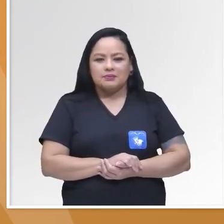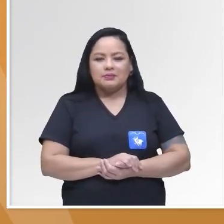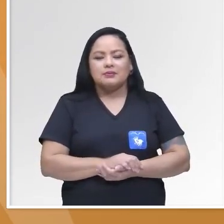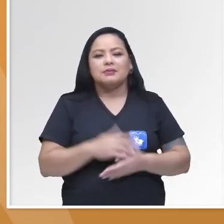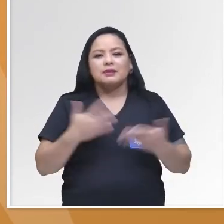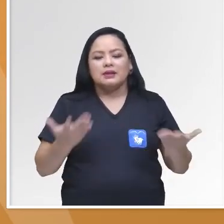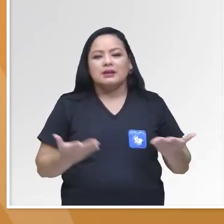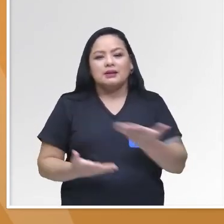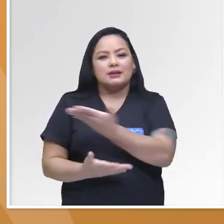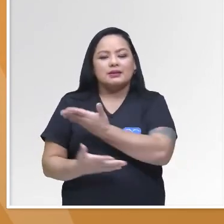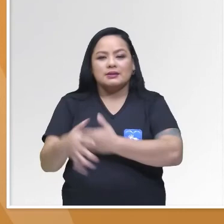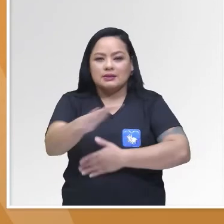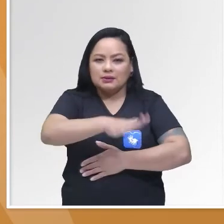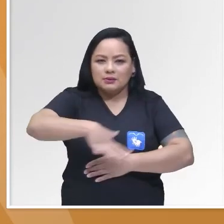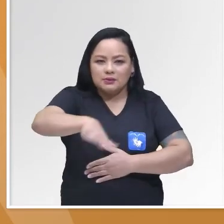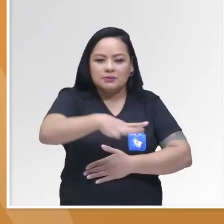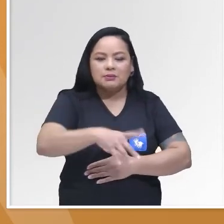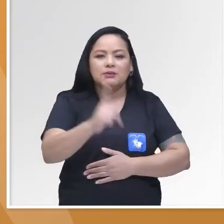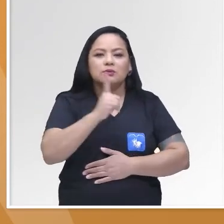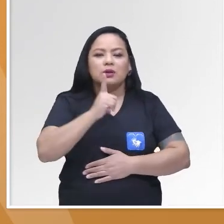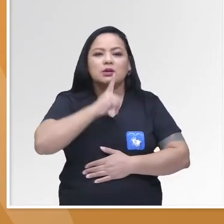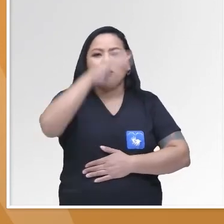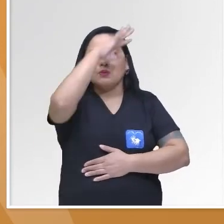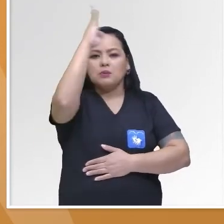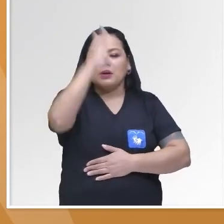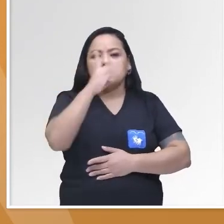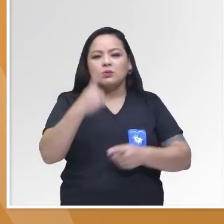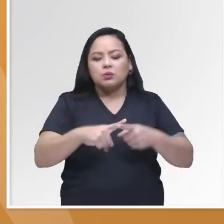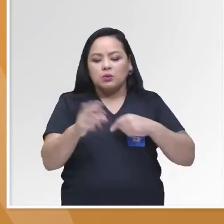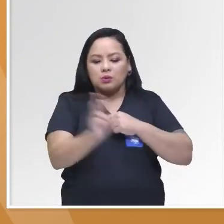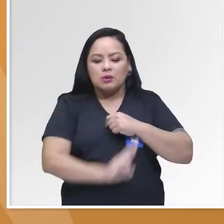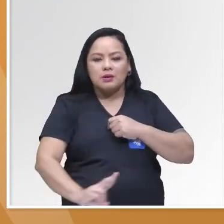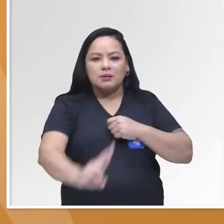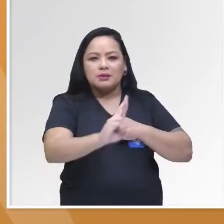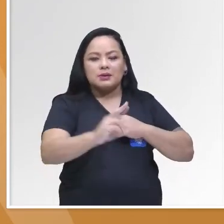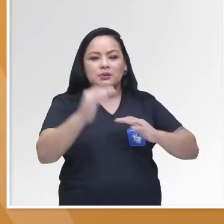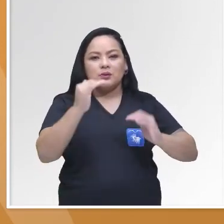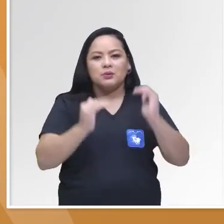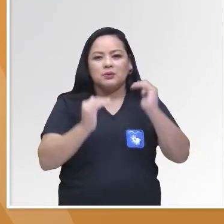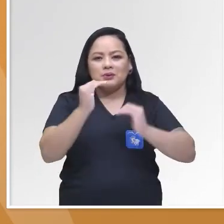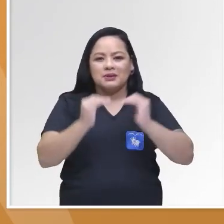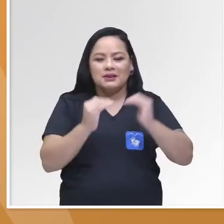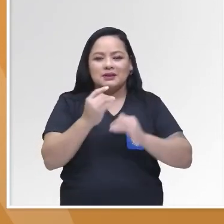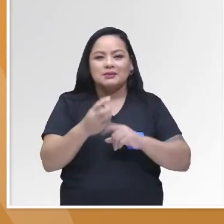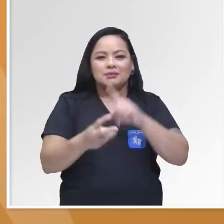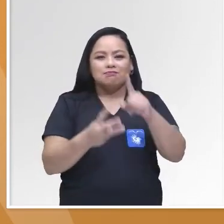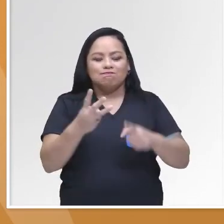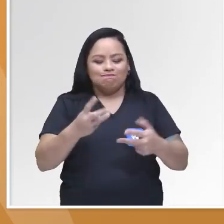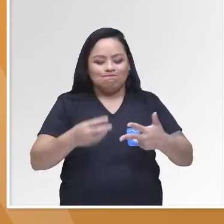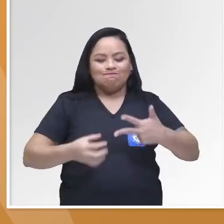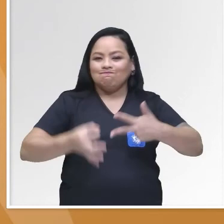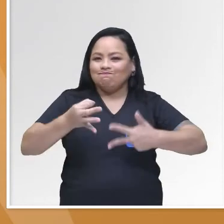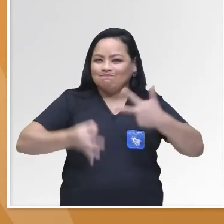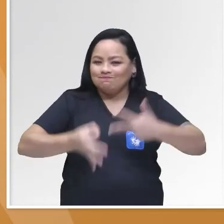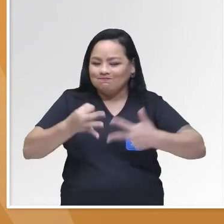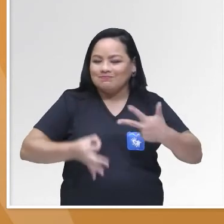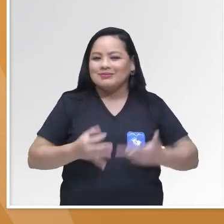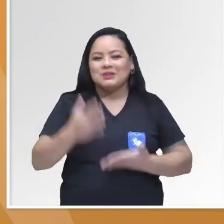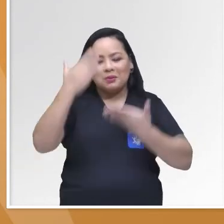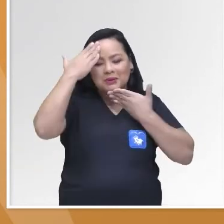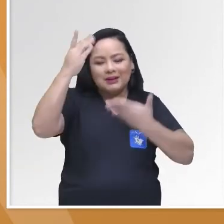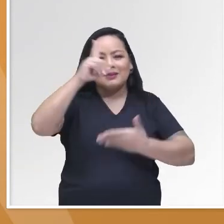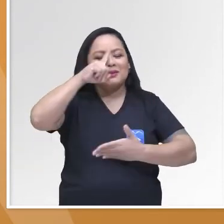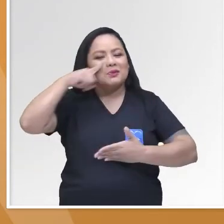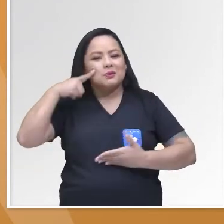Esse espaço ele existe no Brasil, onde representa o equilíbrio dos três poderes. Muito obrigado, Durquinha,